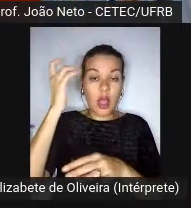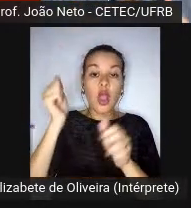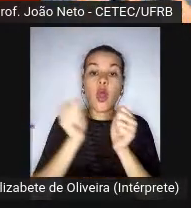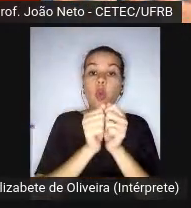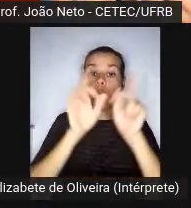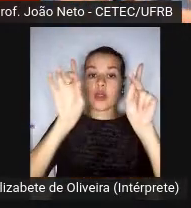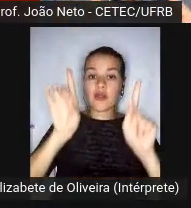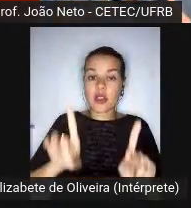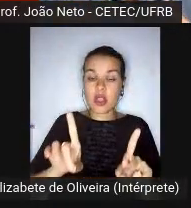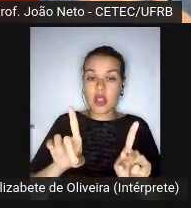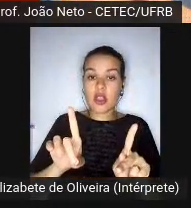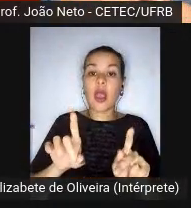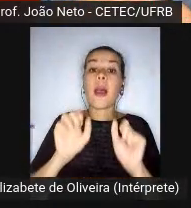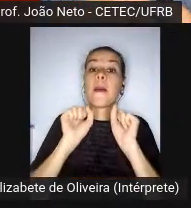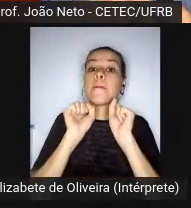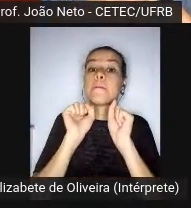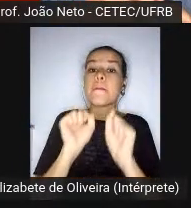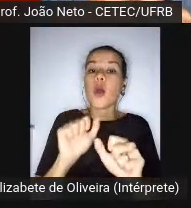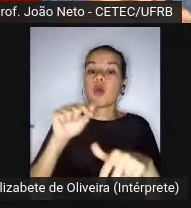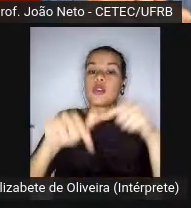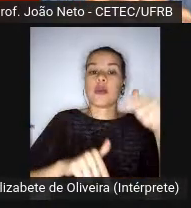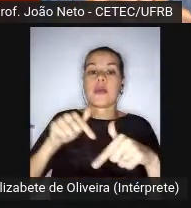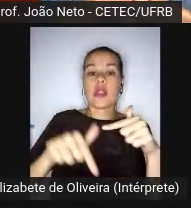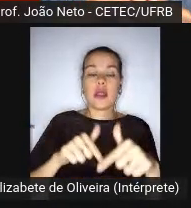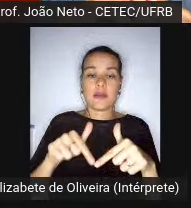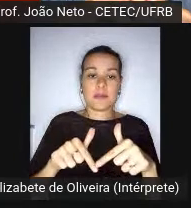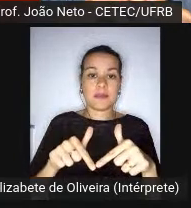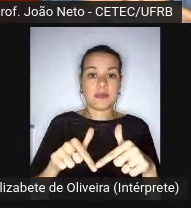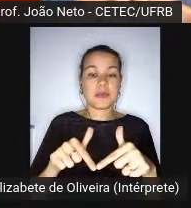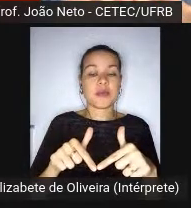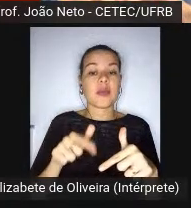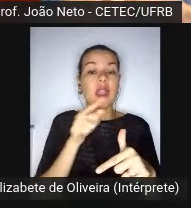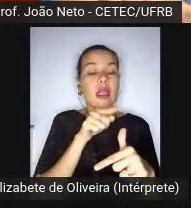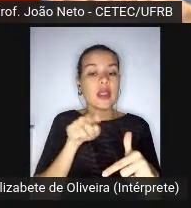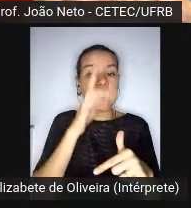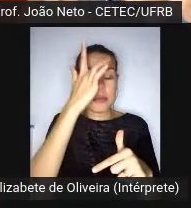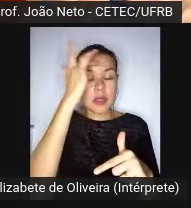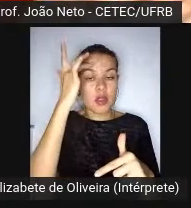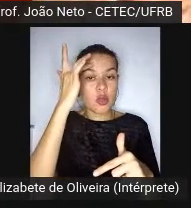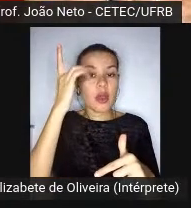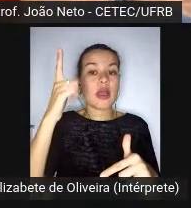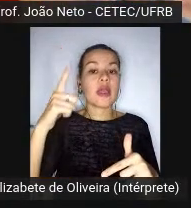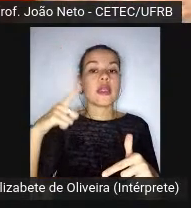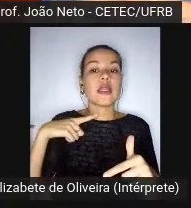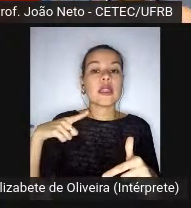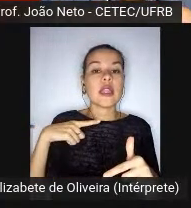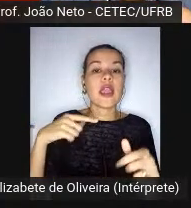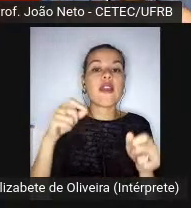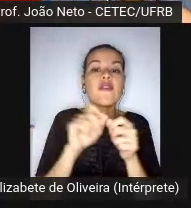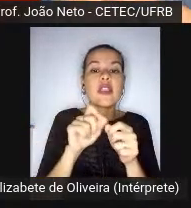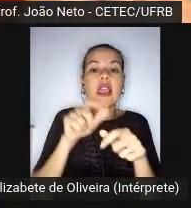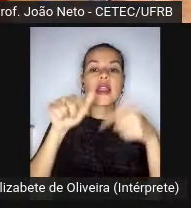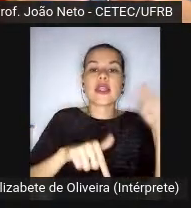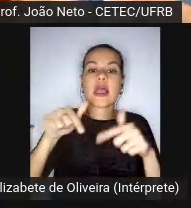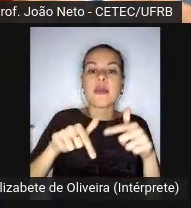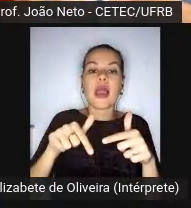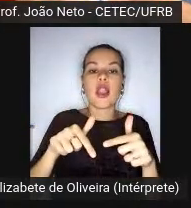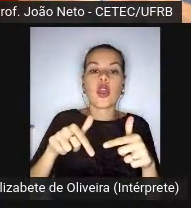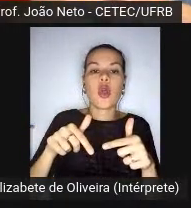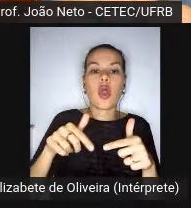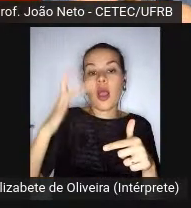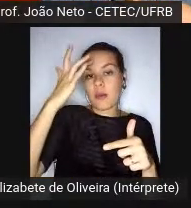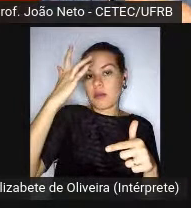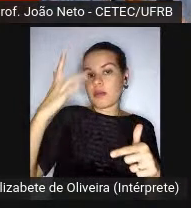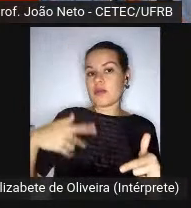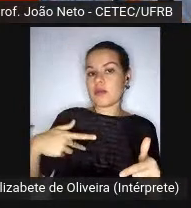trabalho fazendo com que essas pessoas estejam sejam facilmente conectadas e